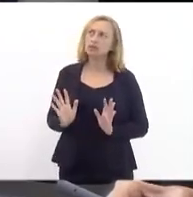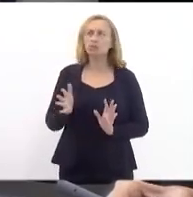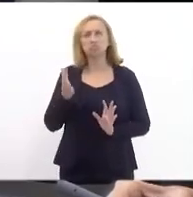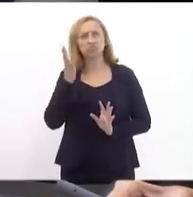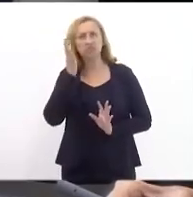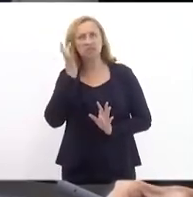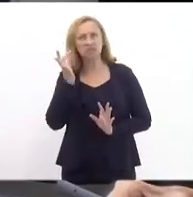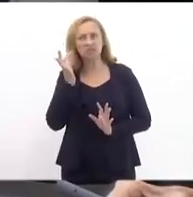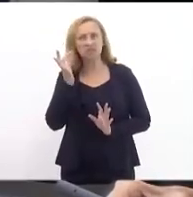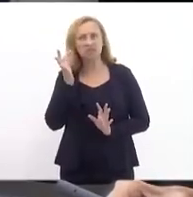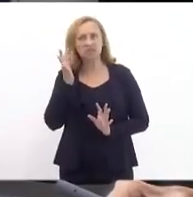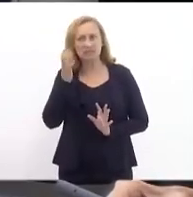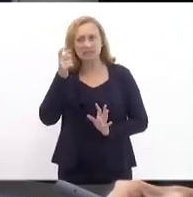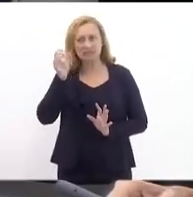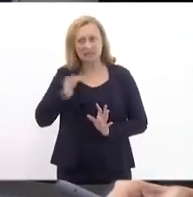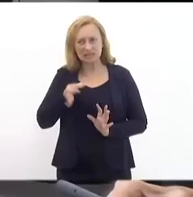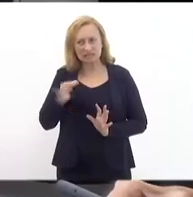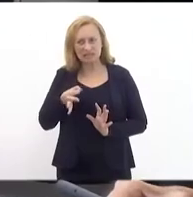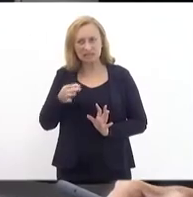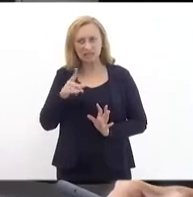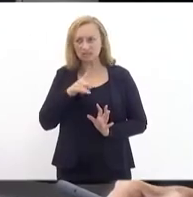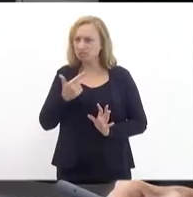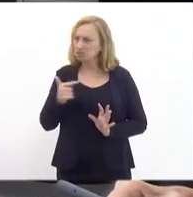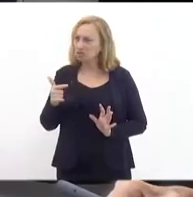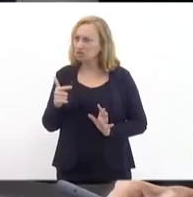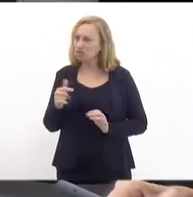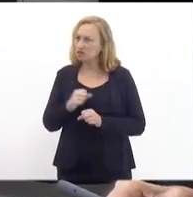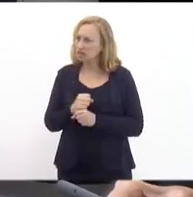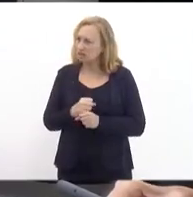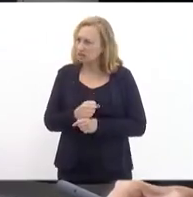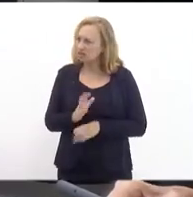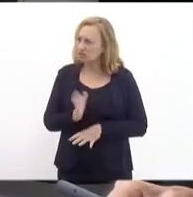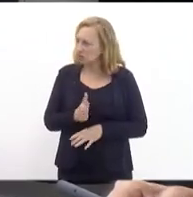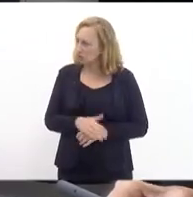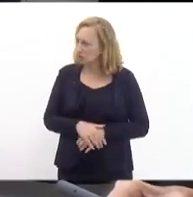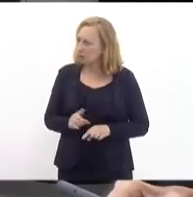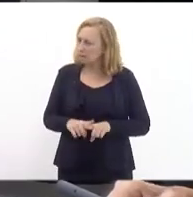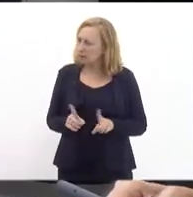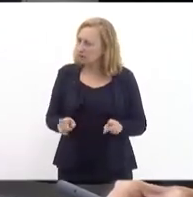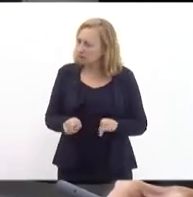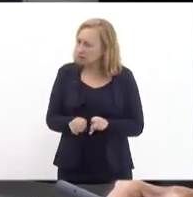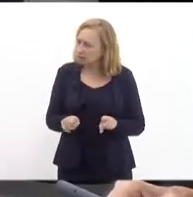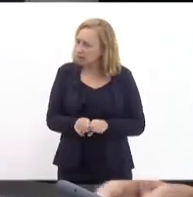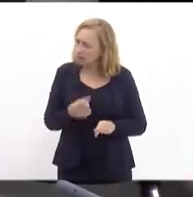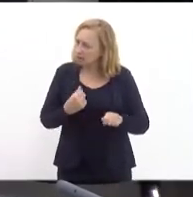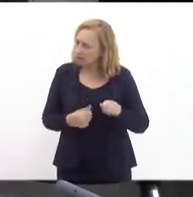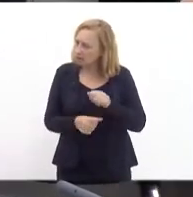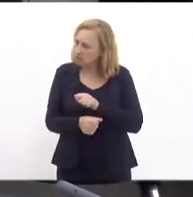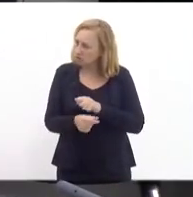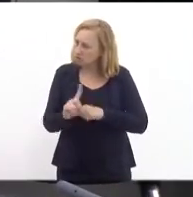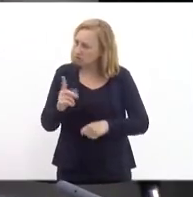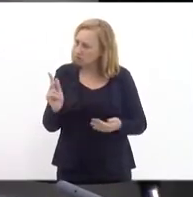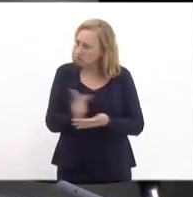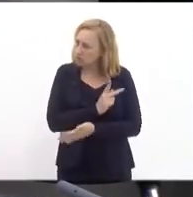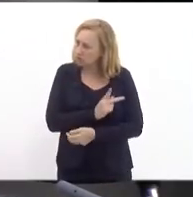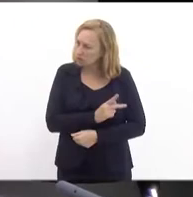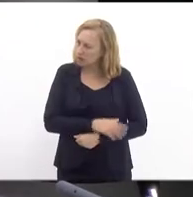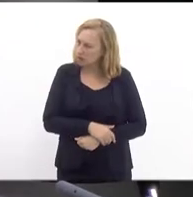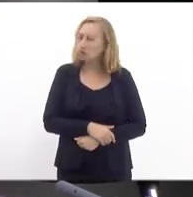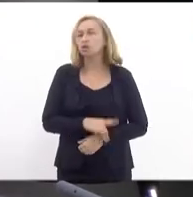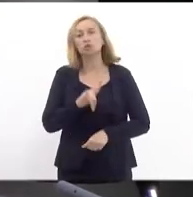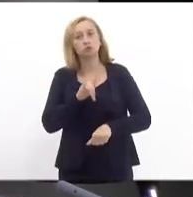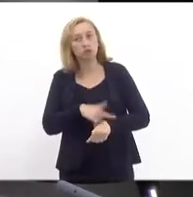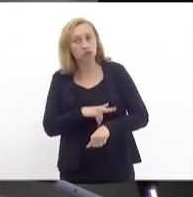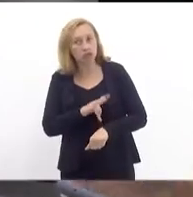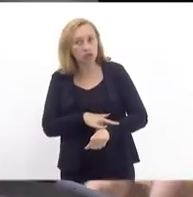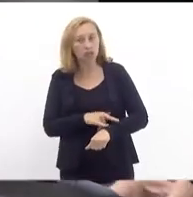convicção, porque já faz tempo isso. Mas também os investimentos que não ocorreram, né, nos